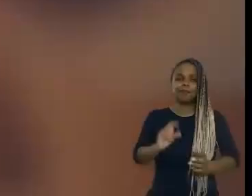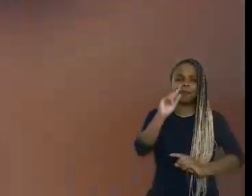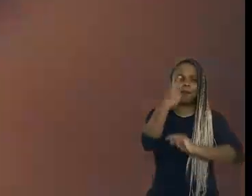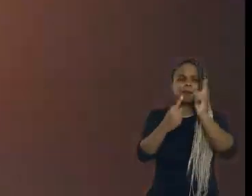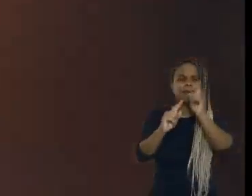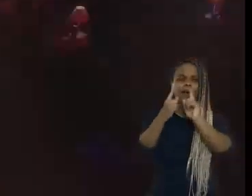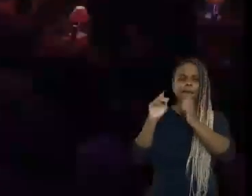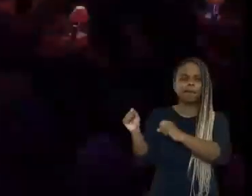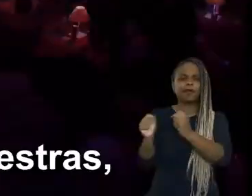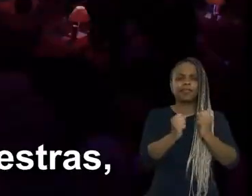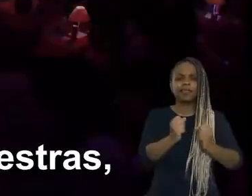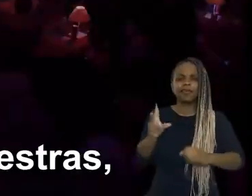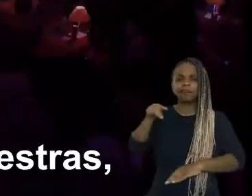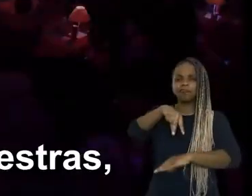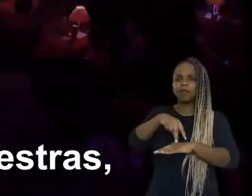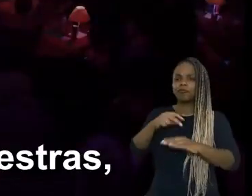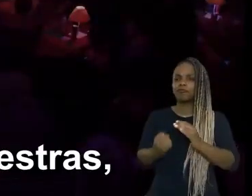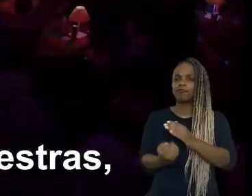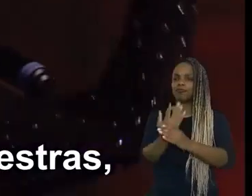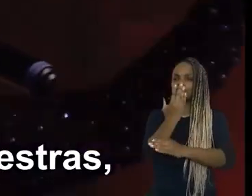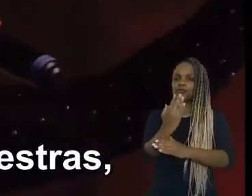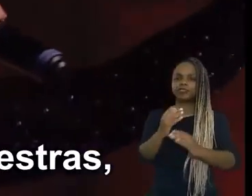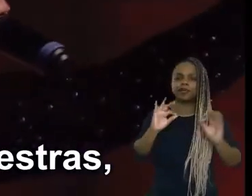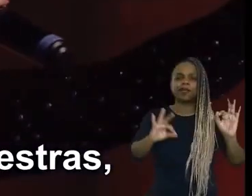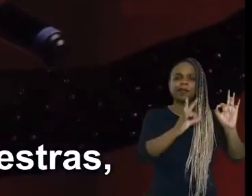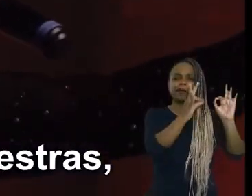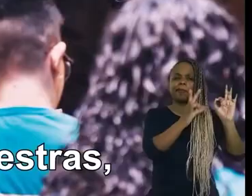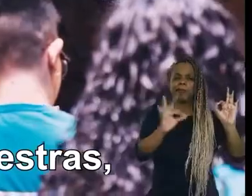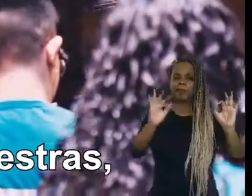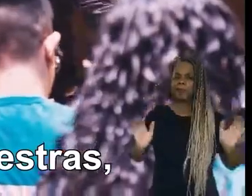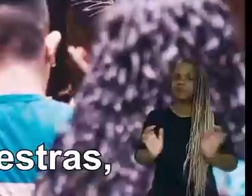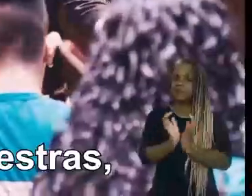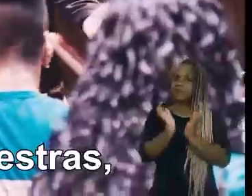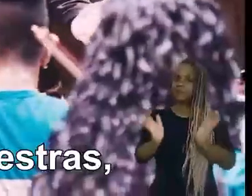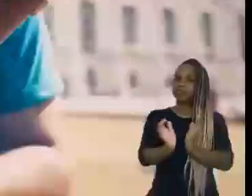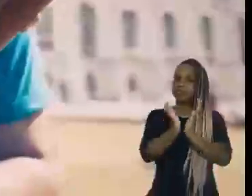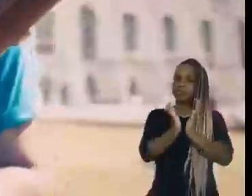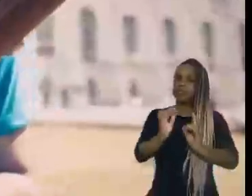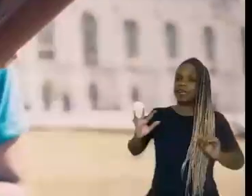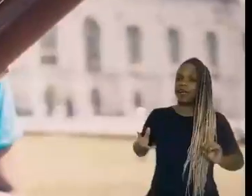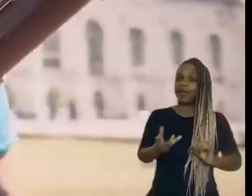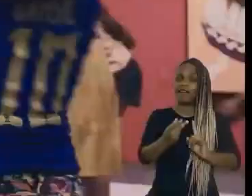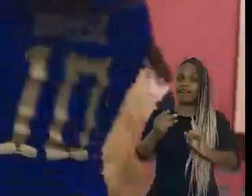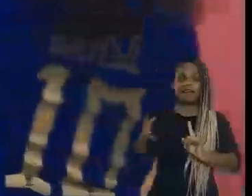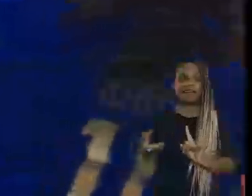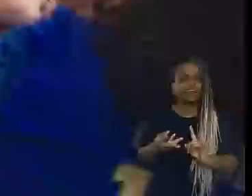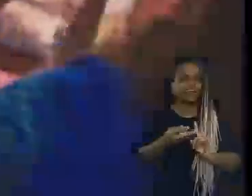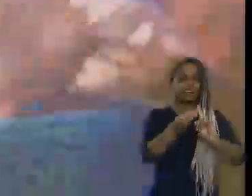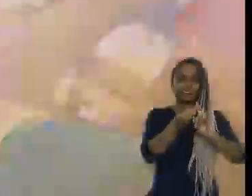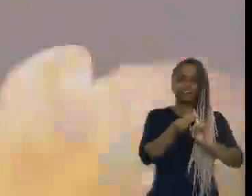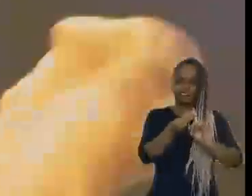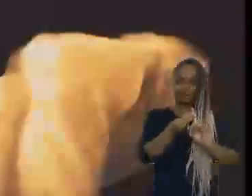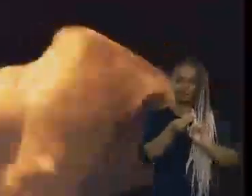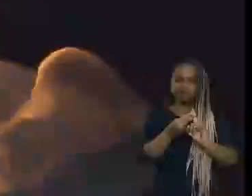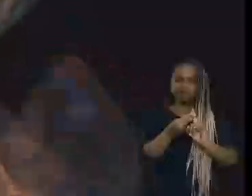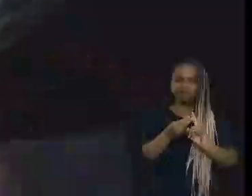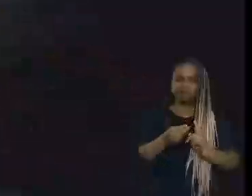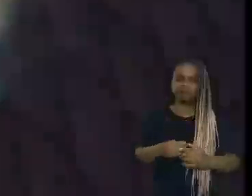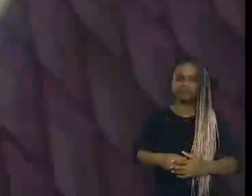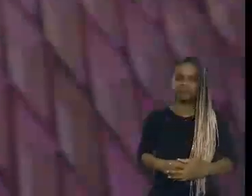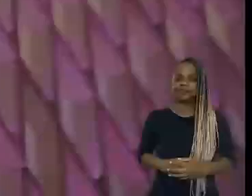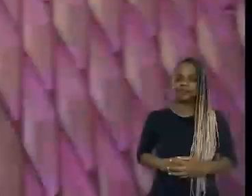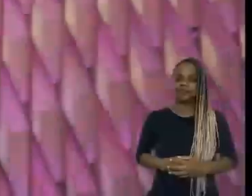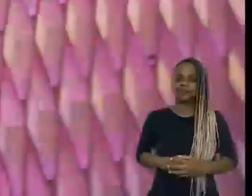No poder criativo que nasce dos palcos, orquestras, das artes,